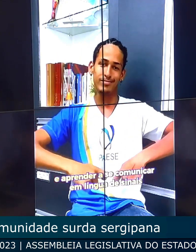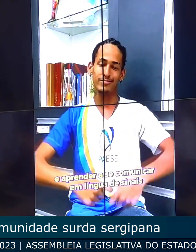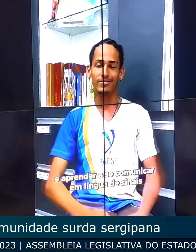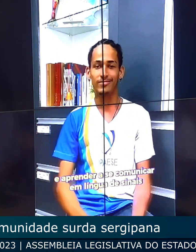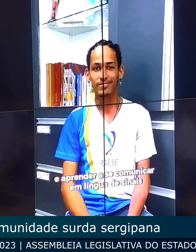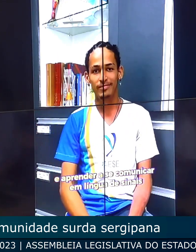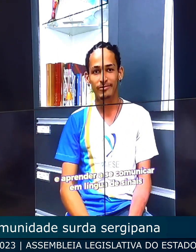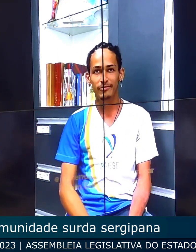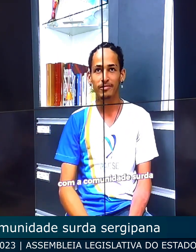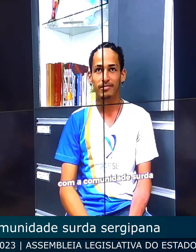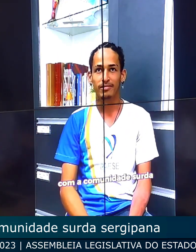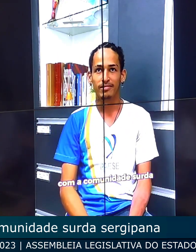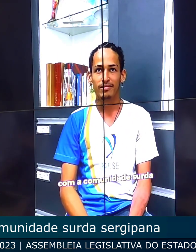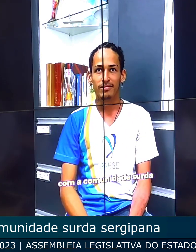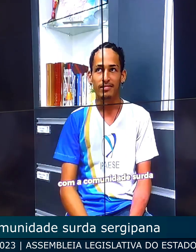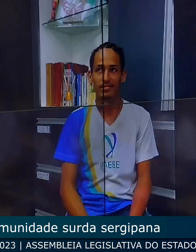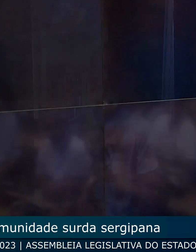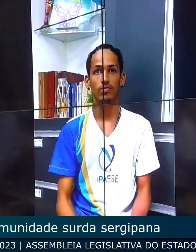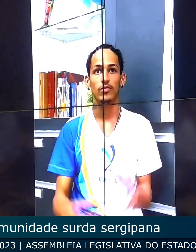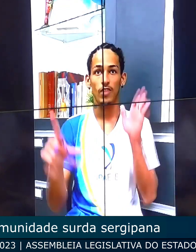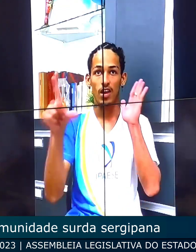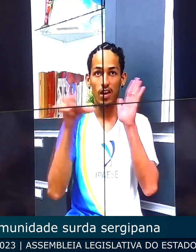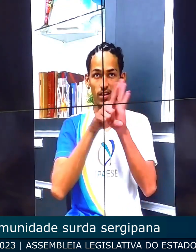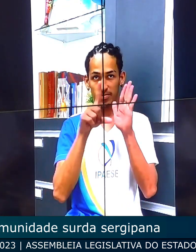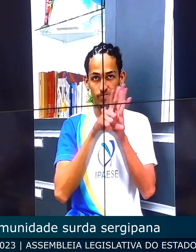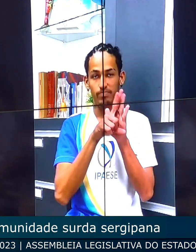se comunicar em língua de sinais com a comunidade surda.